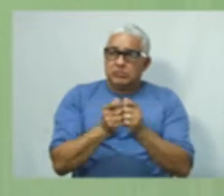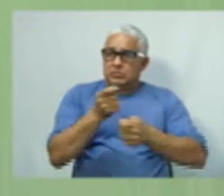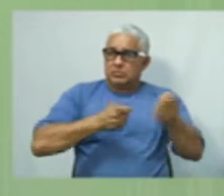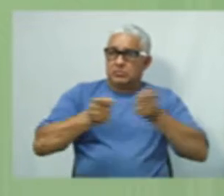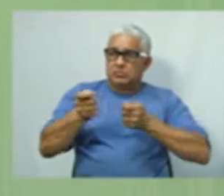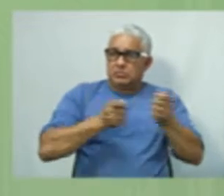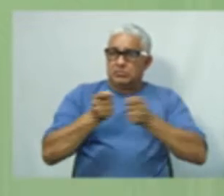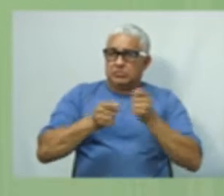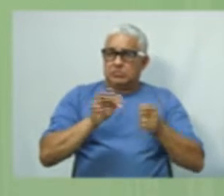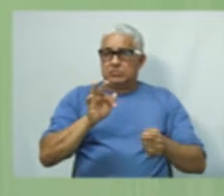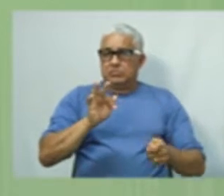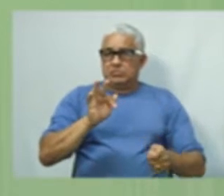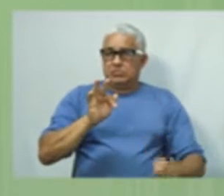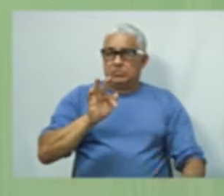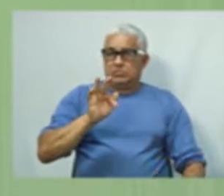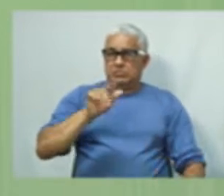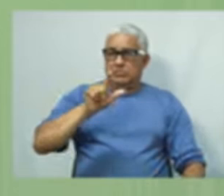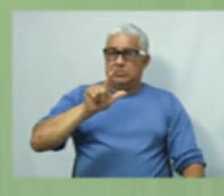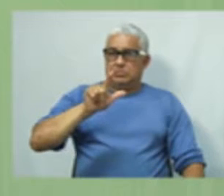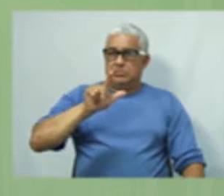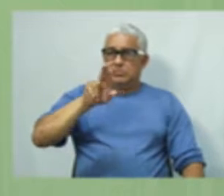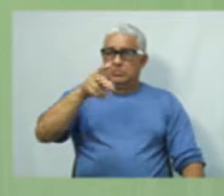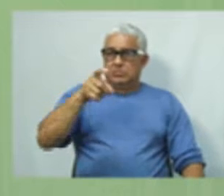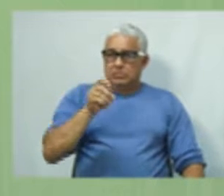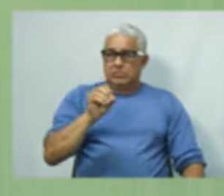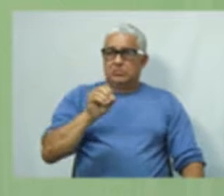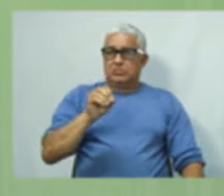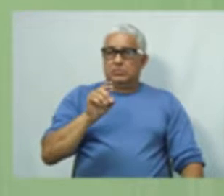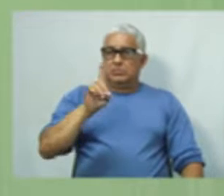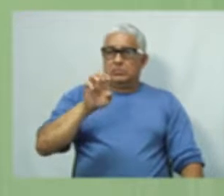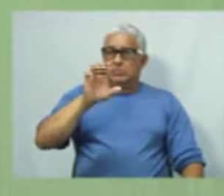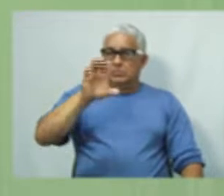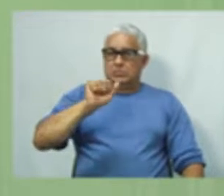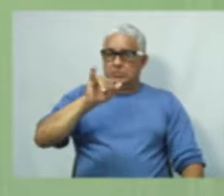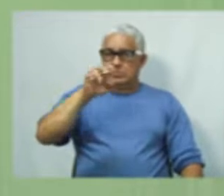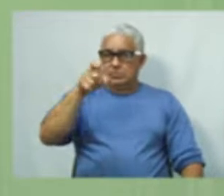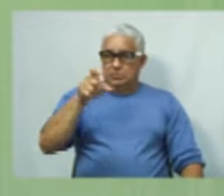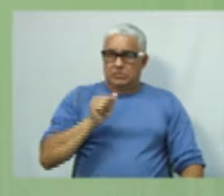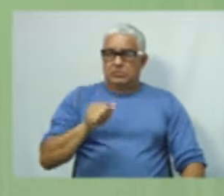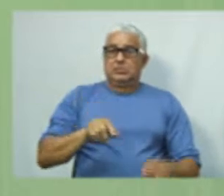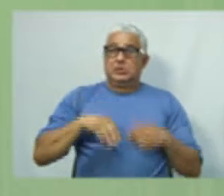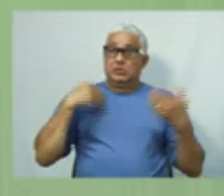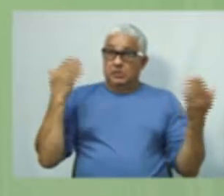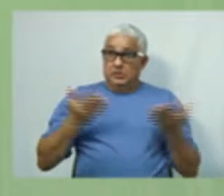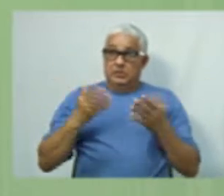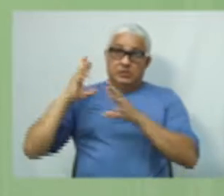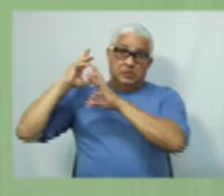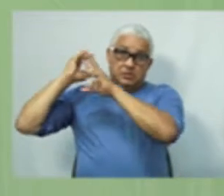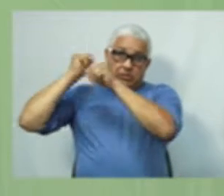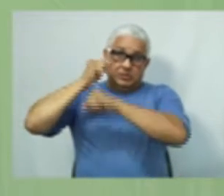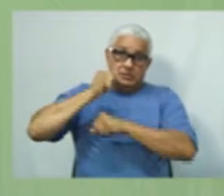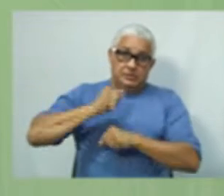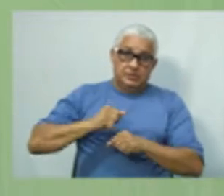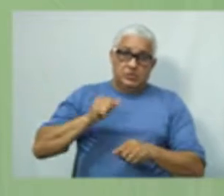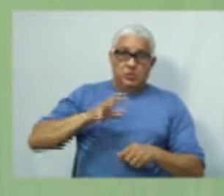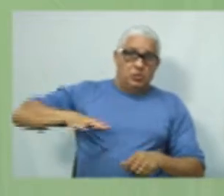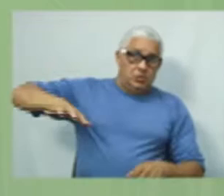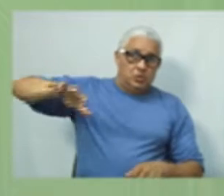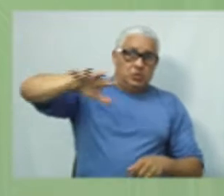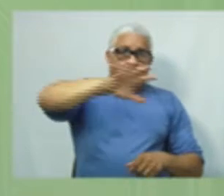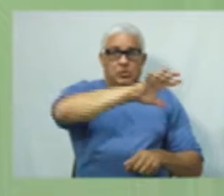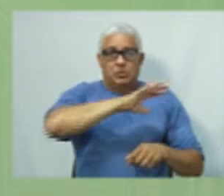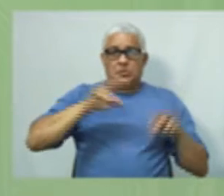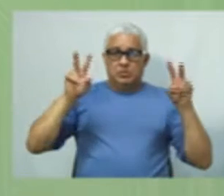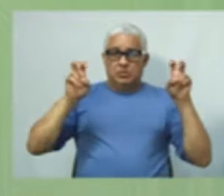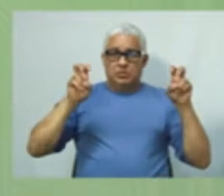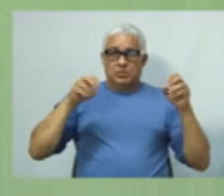nos ater, na nossa aula de hoje, uma revisão geral sobre os temas tratados da